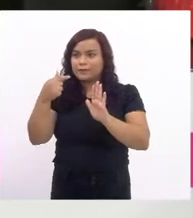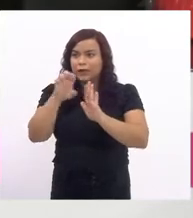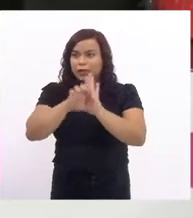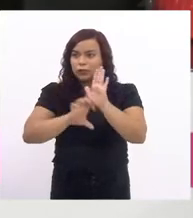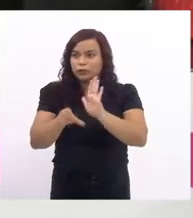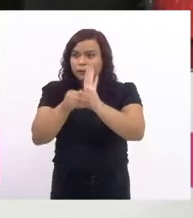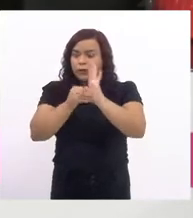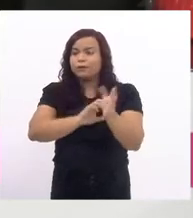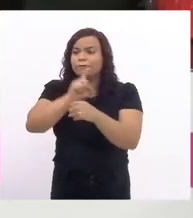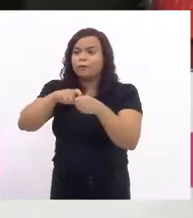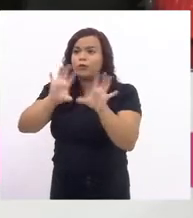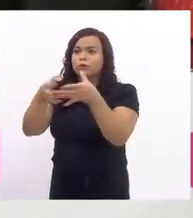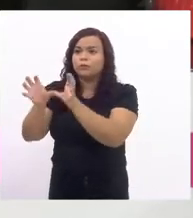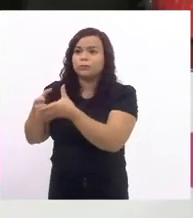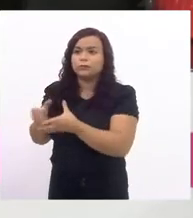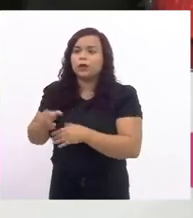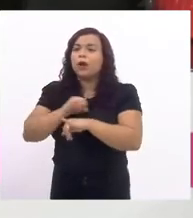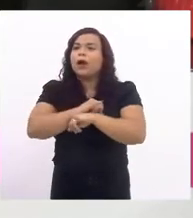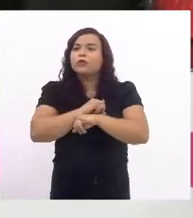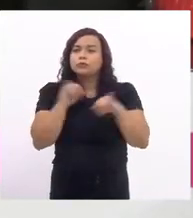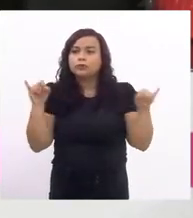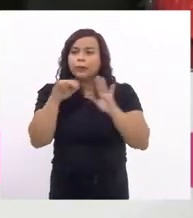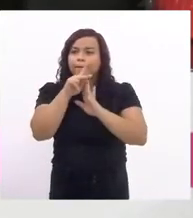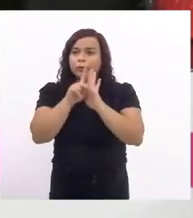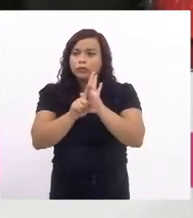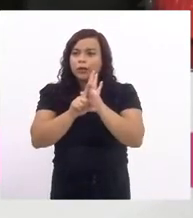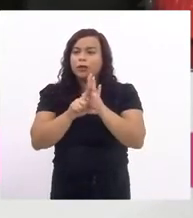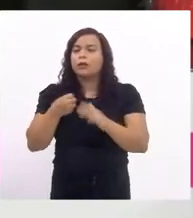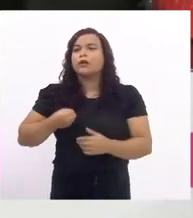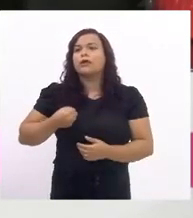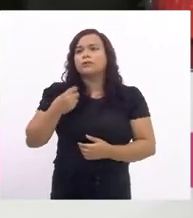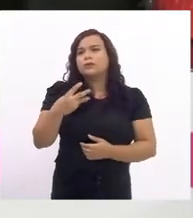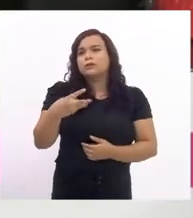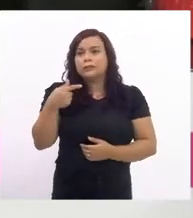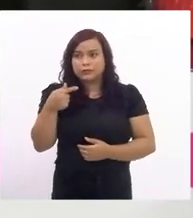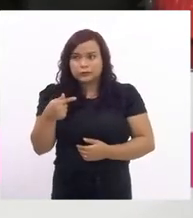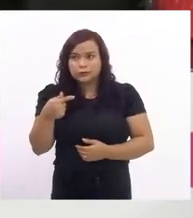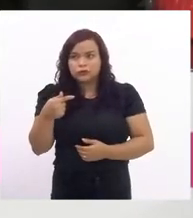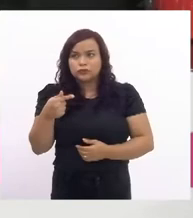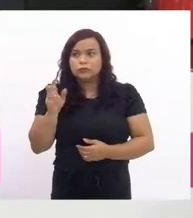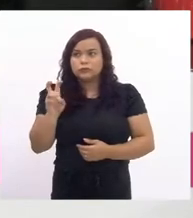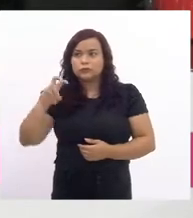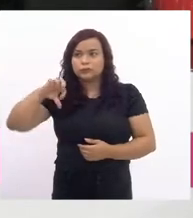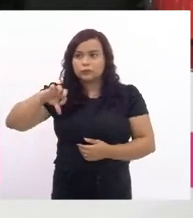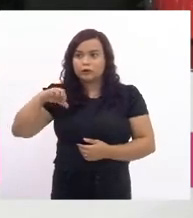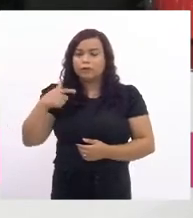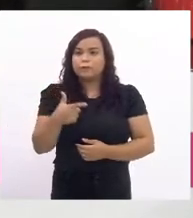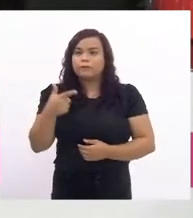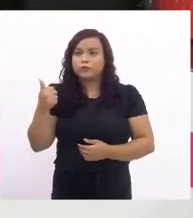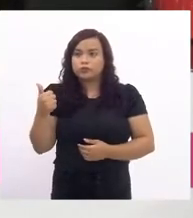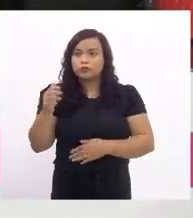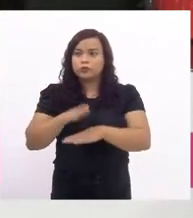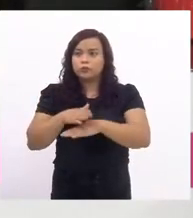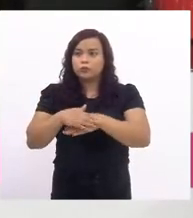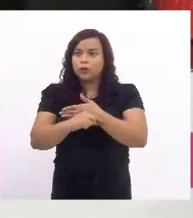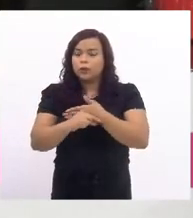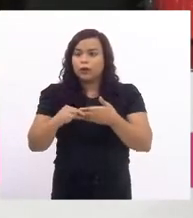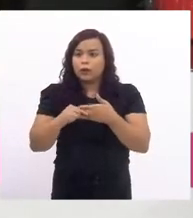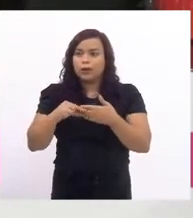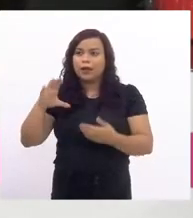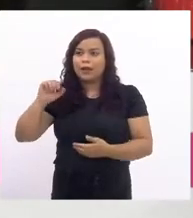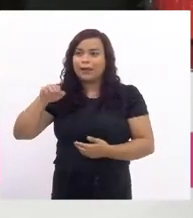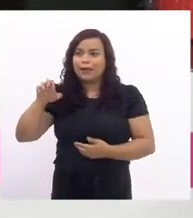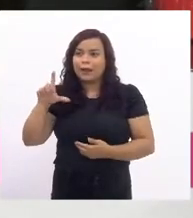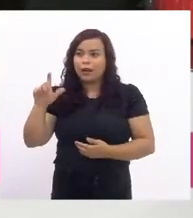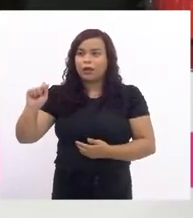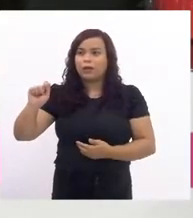retorna às comissões anuncio projeto de lei número 3759 de 21 de autoria do deputado Márcio Canella